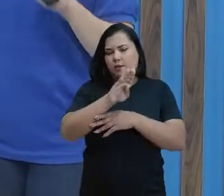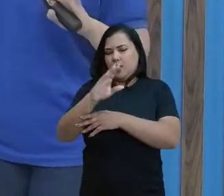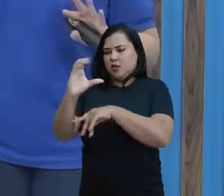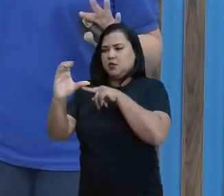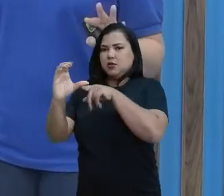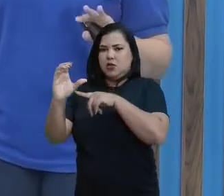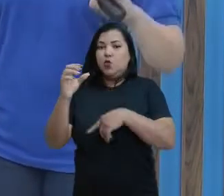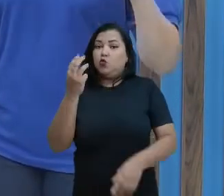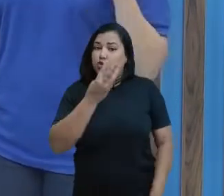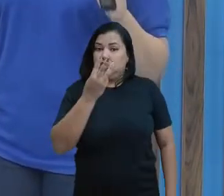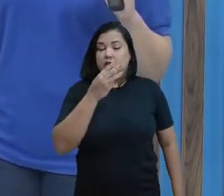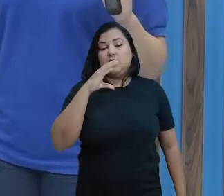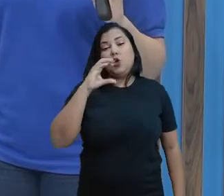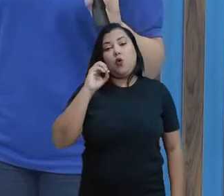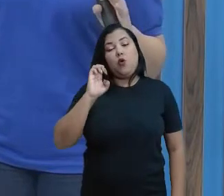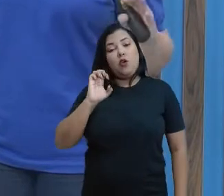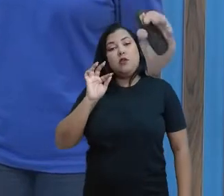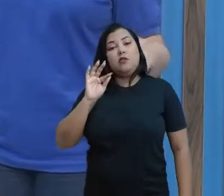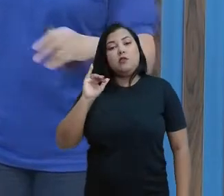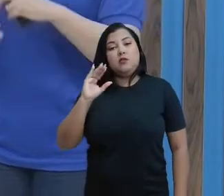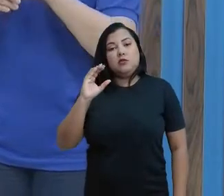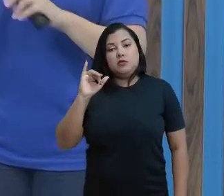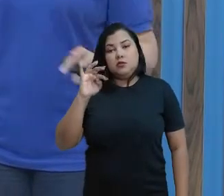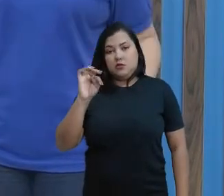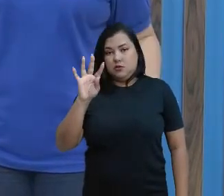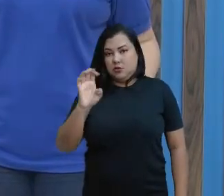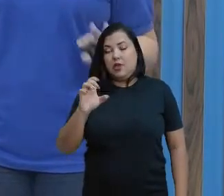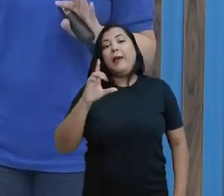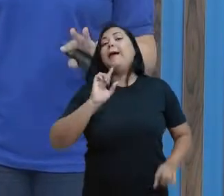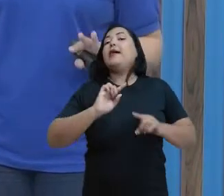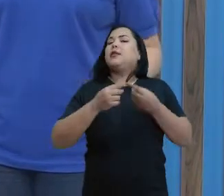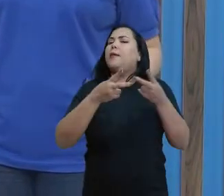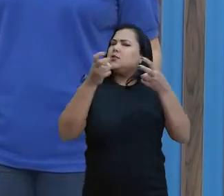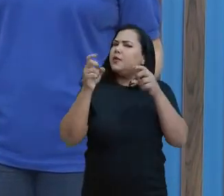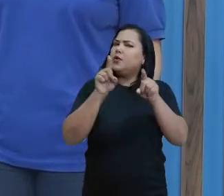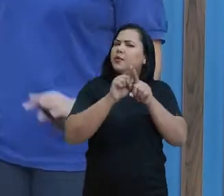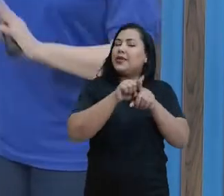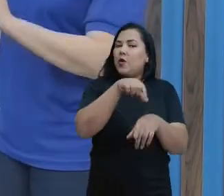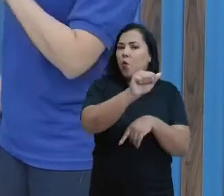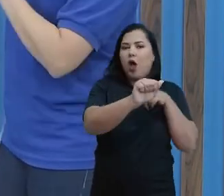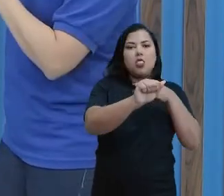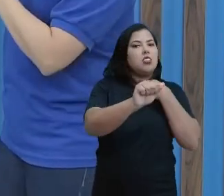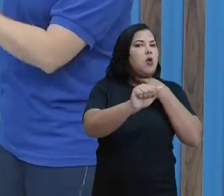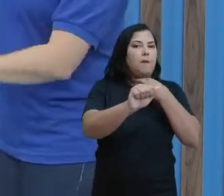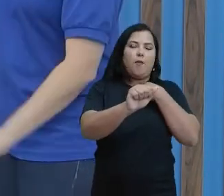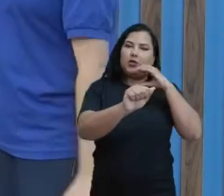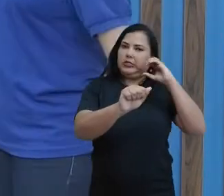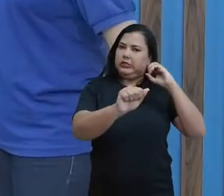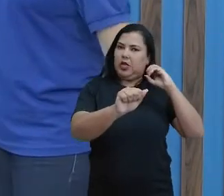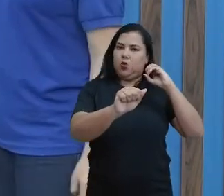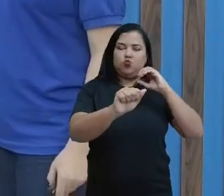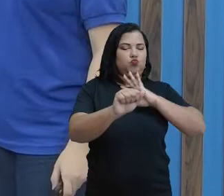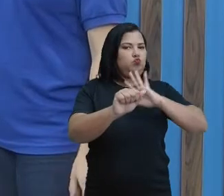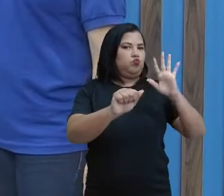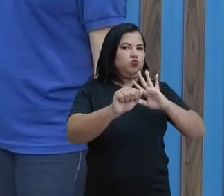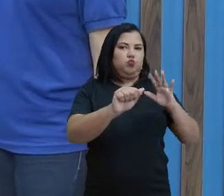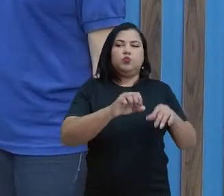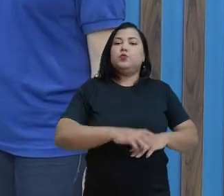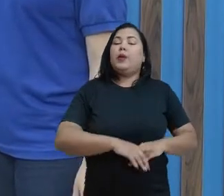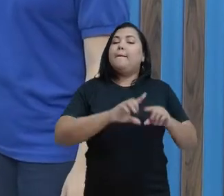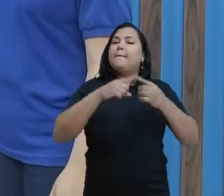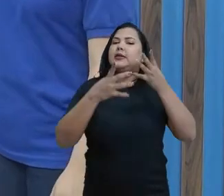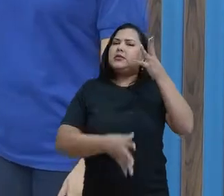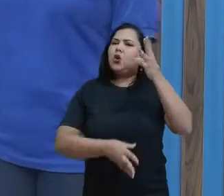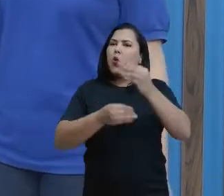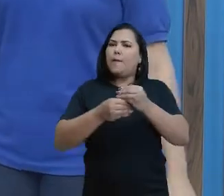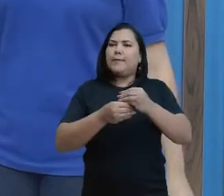E a gente viu que o A não pode ser zero, mas nunca, nunca mesmo. Só que, se a equação for